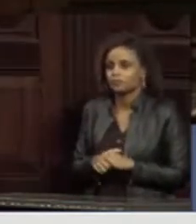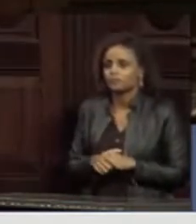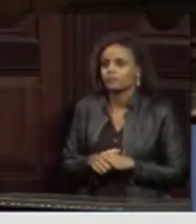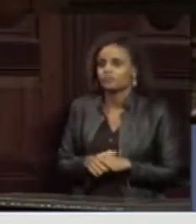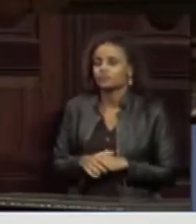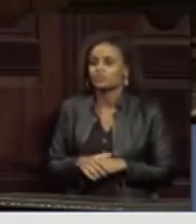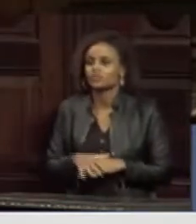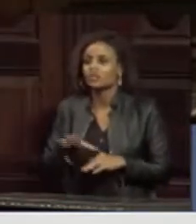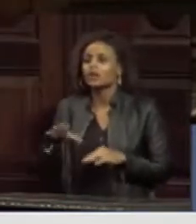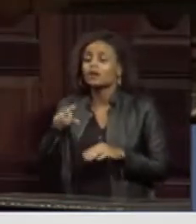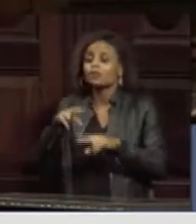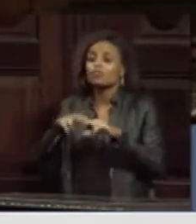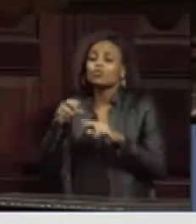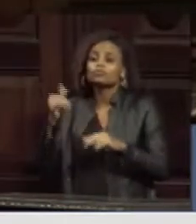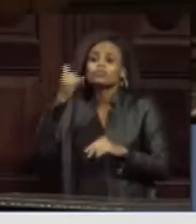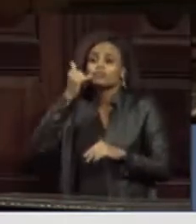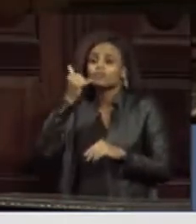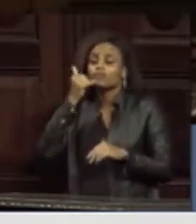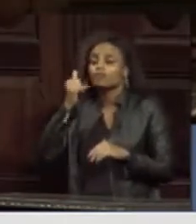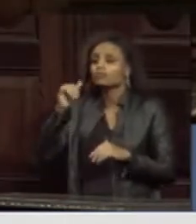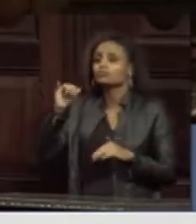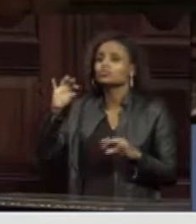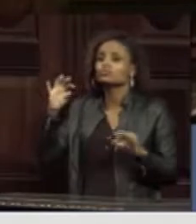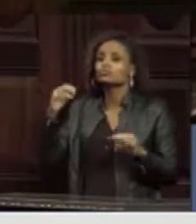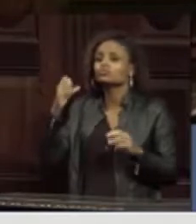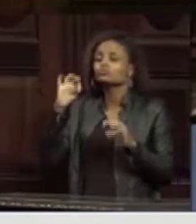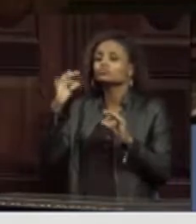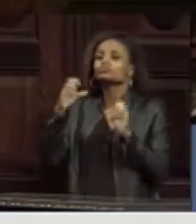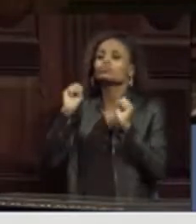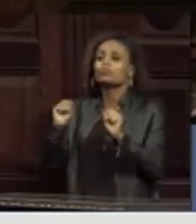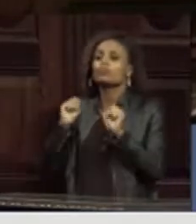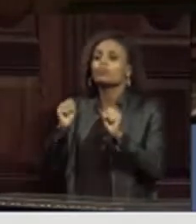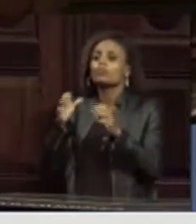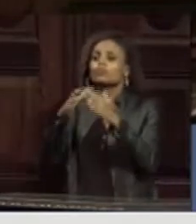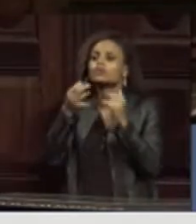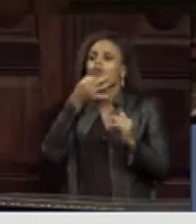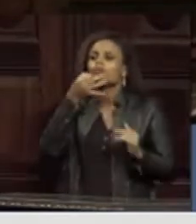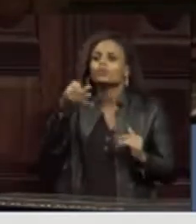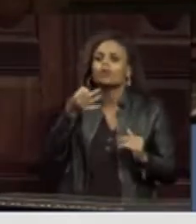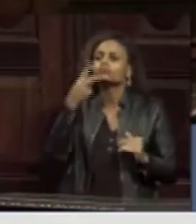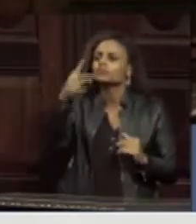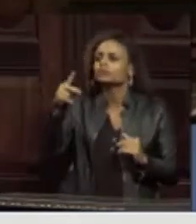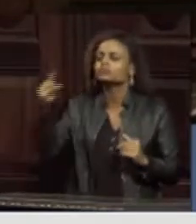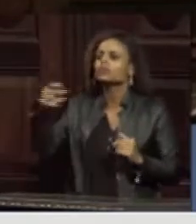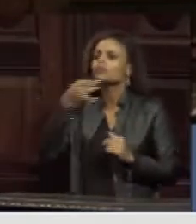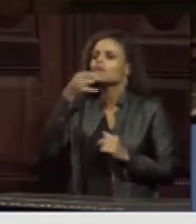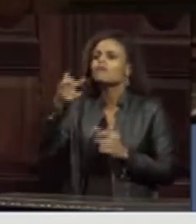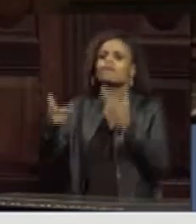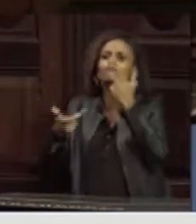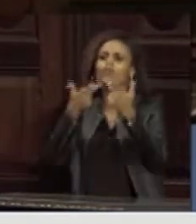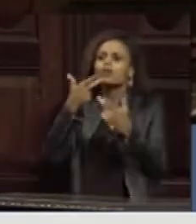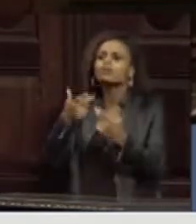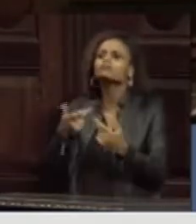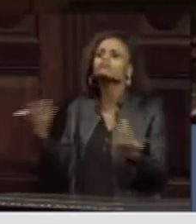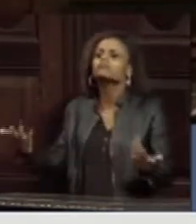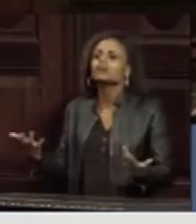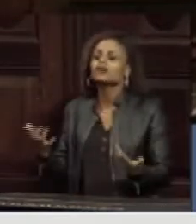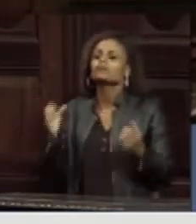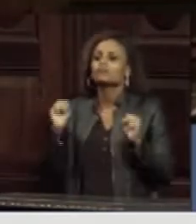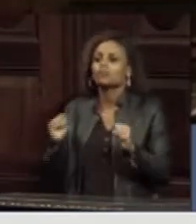qualquer opinião ou de alardear até fake news. Num